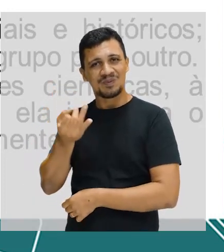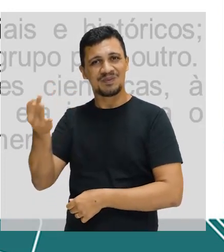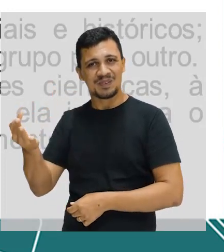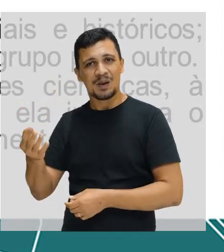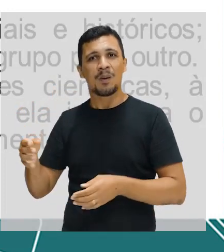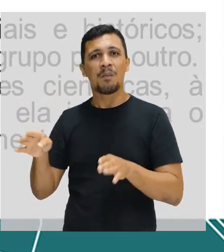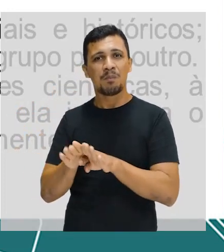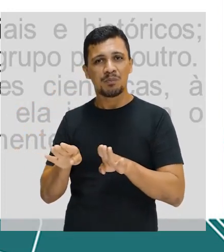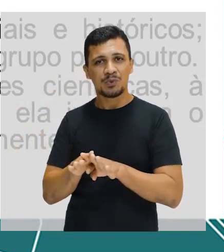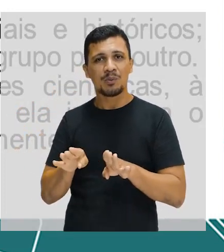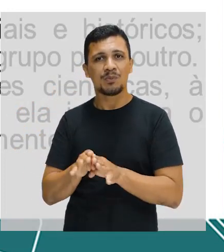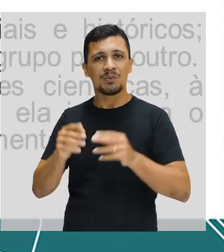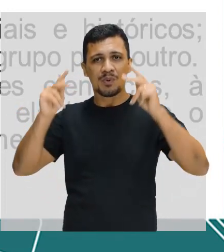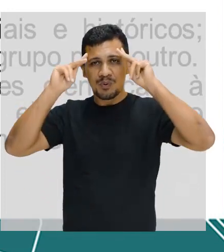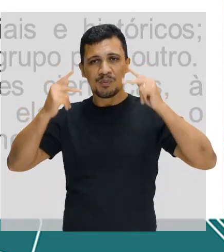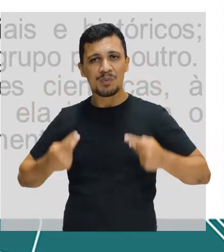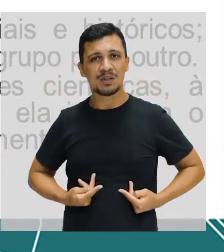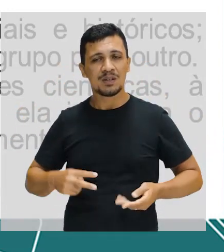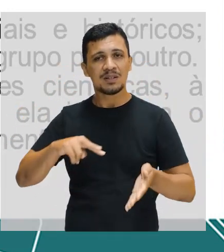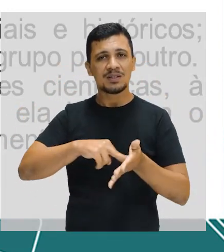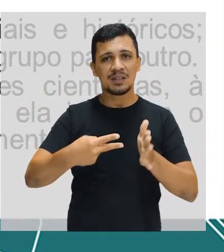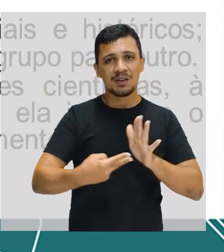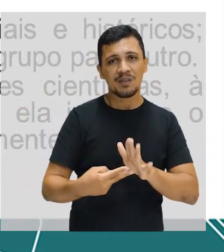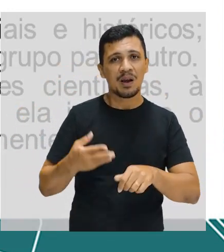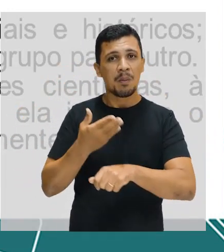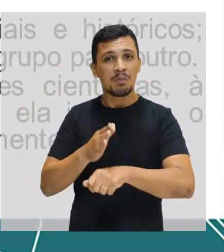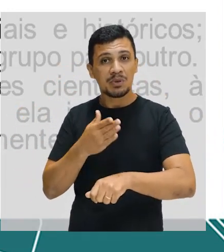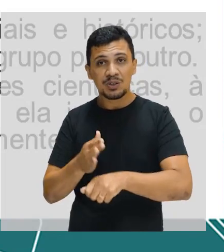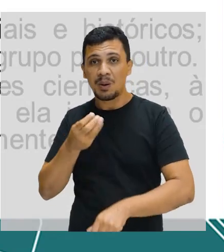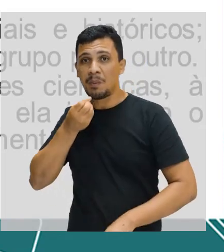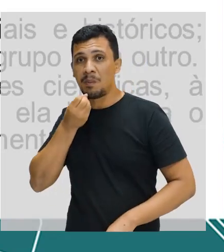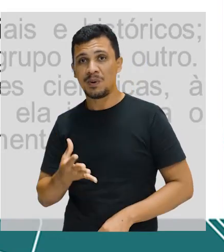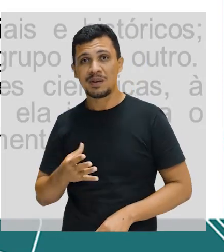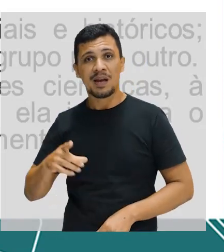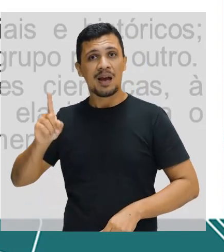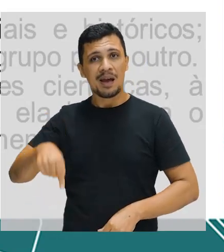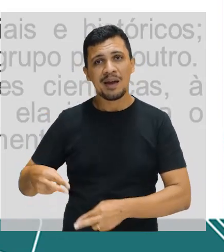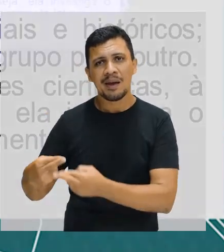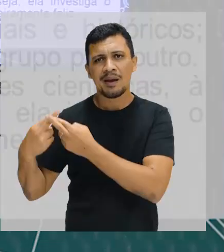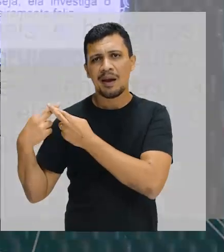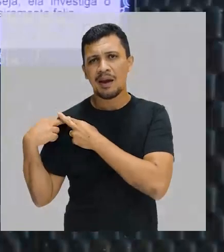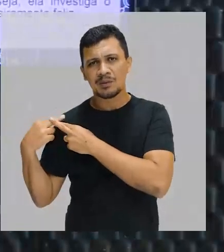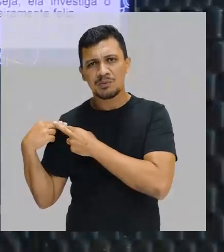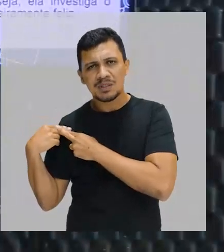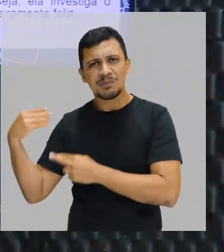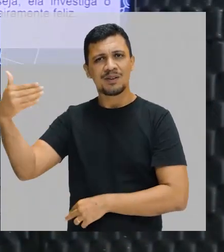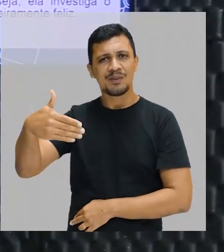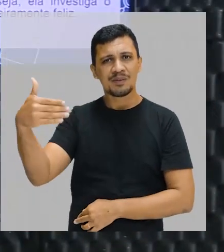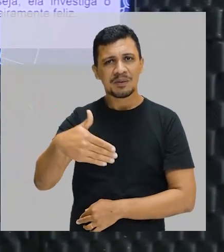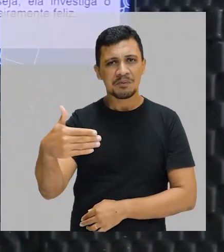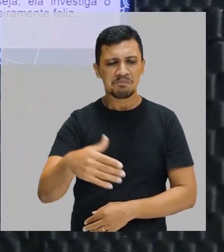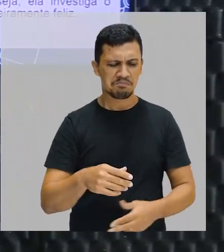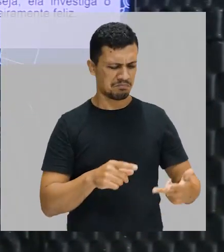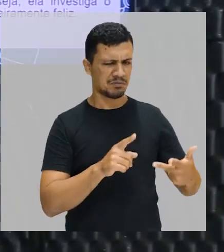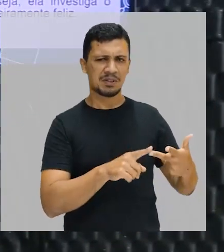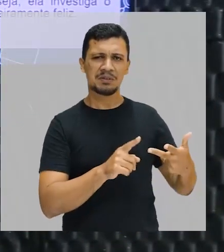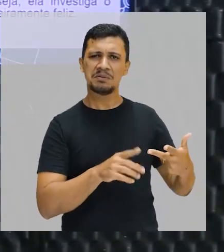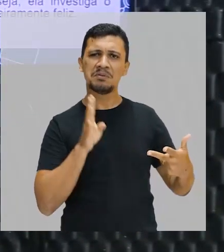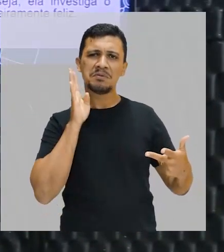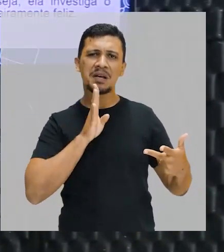humana significa, de modo geral, praticar o bem usando a liberdade como responsabilidade constantemente. Que legal, parece até status de WhatsApp aí,